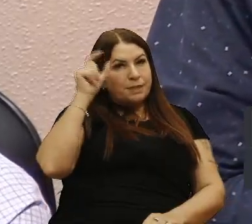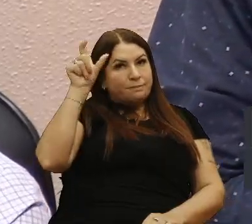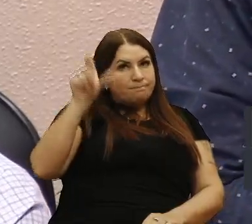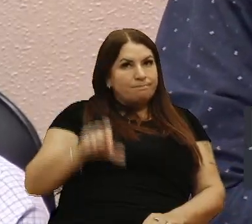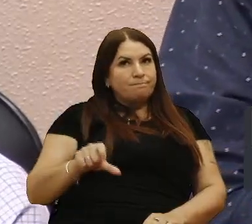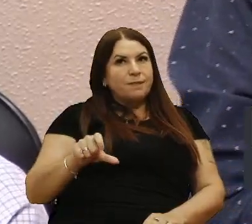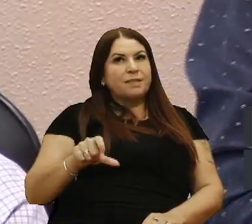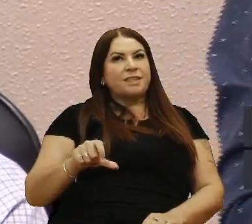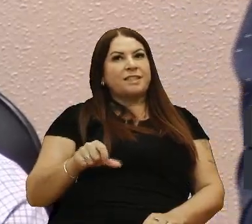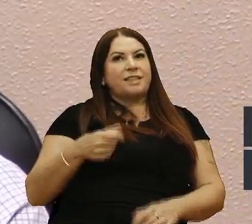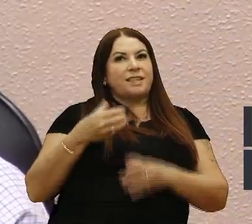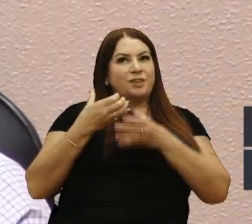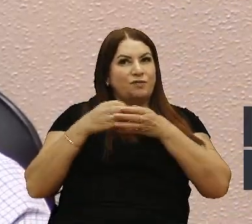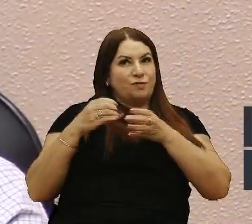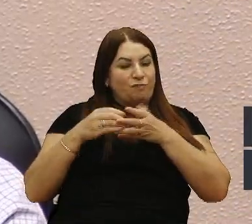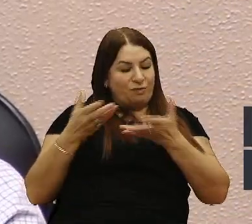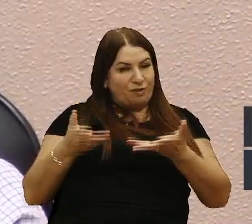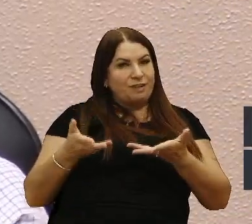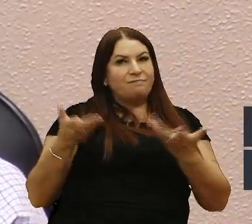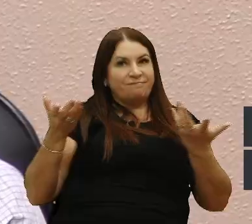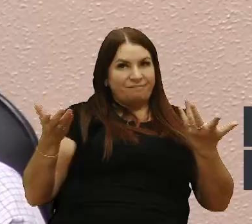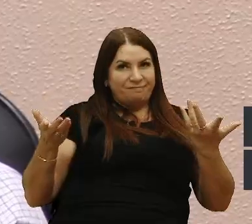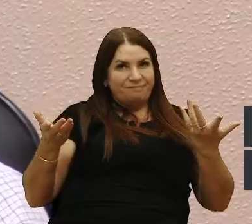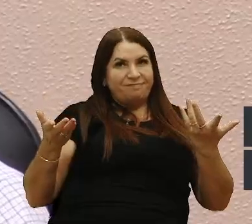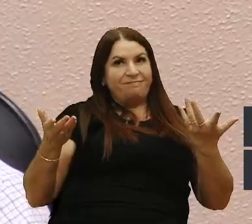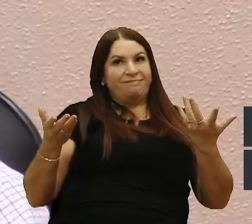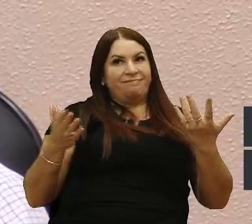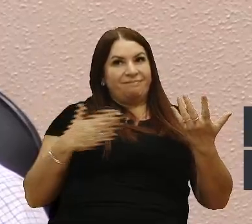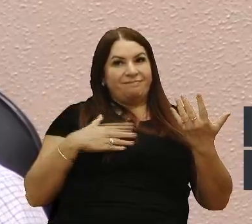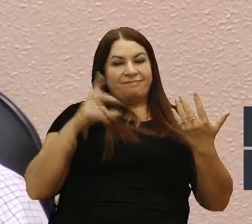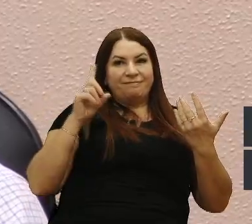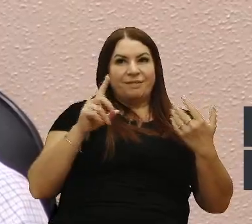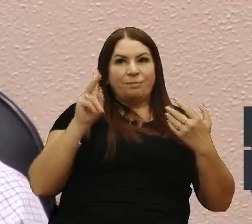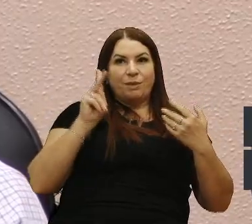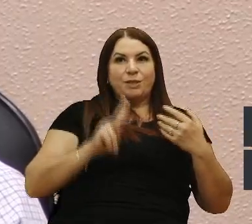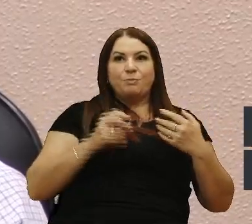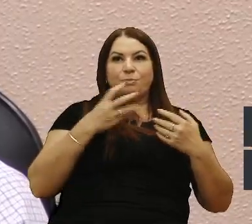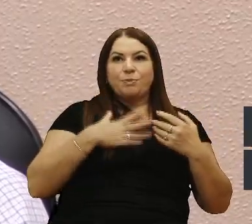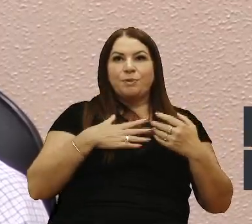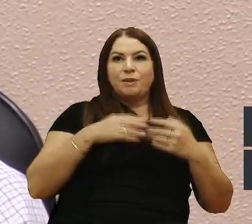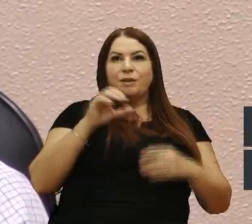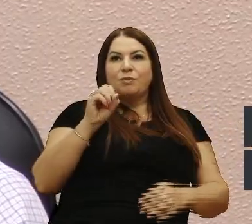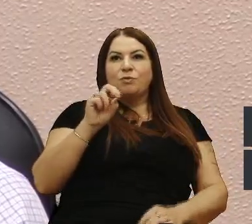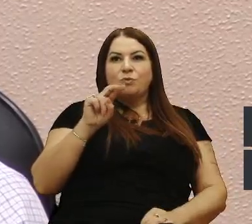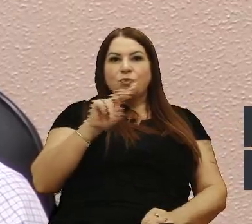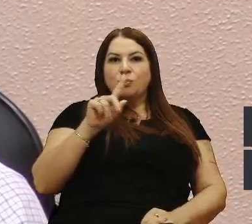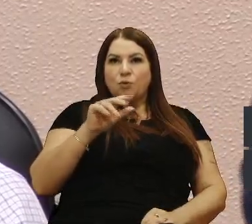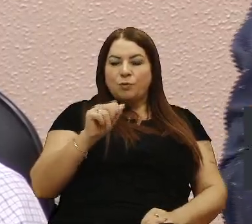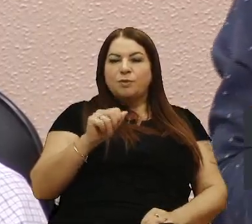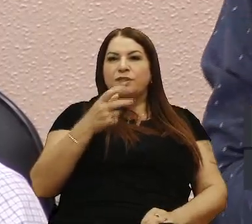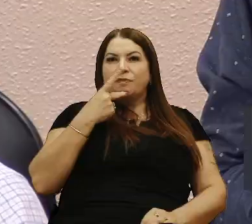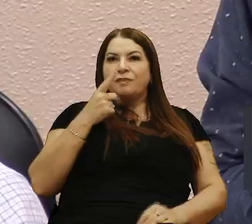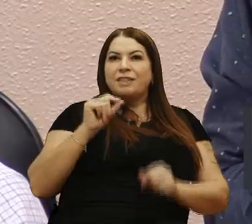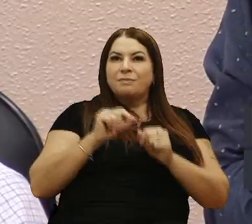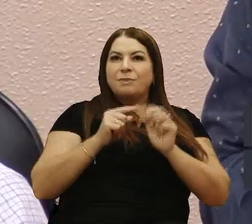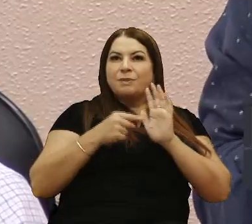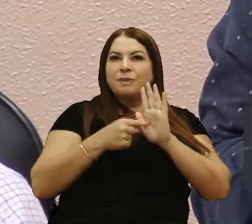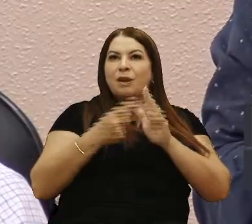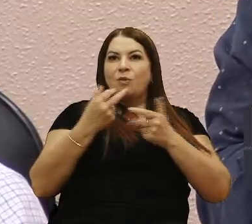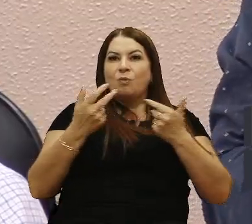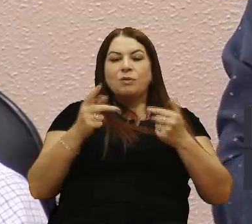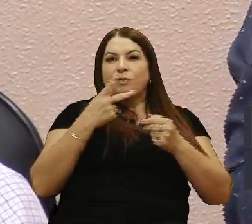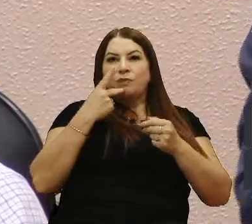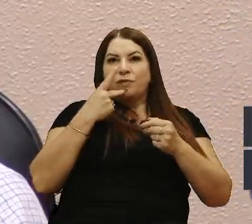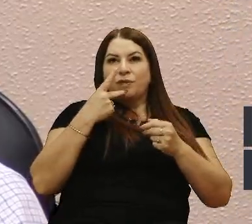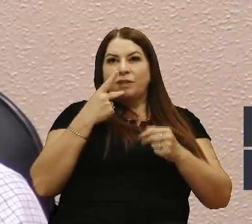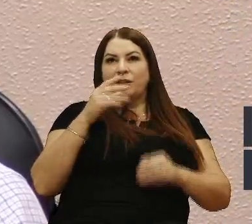quem conviveu com ele, né, Ciro? Meu Deus do céu, que pessoa gente boa. O Souza também, eu vou tentar trazer aqui alguns que não foram